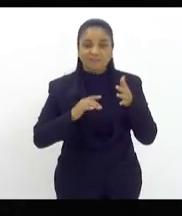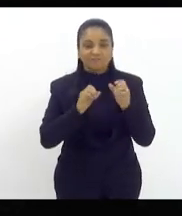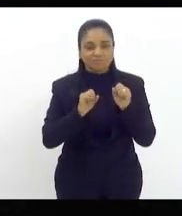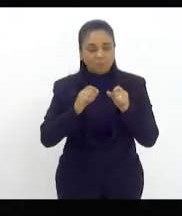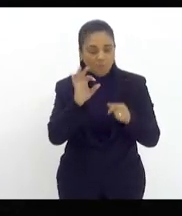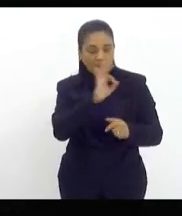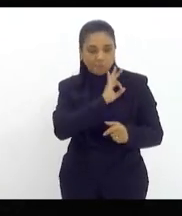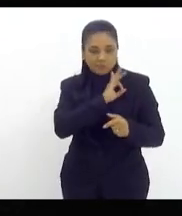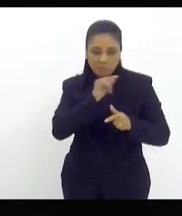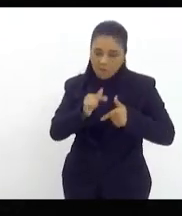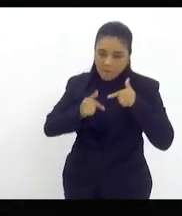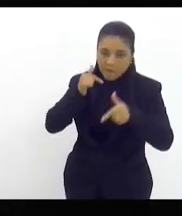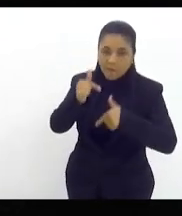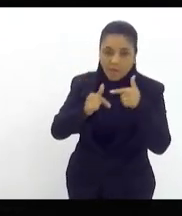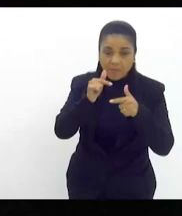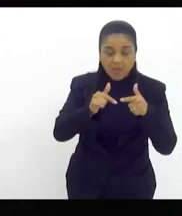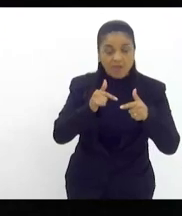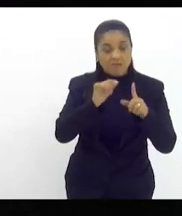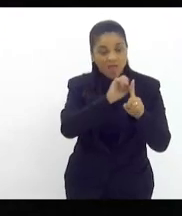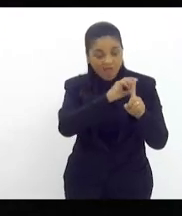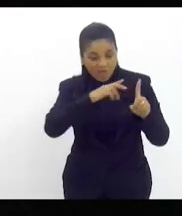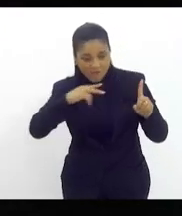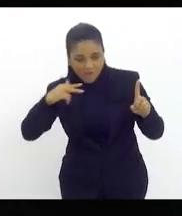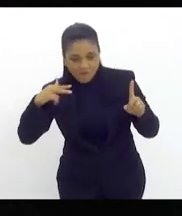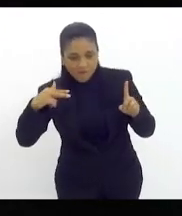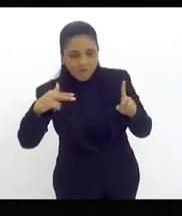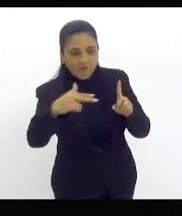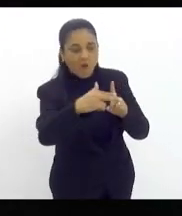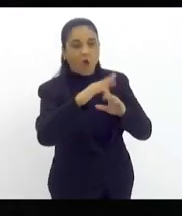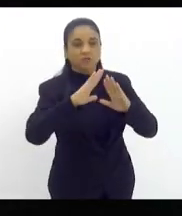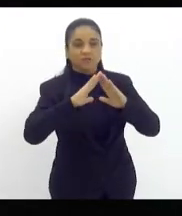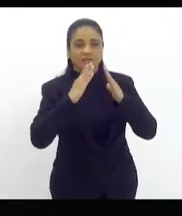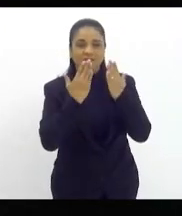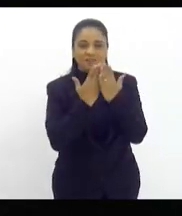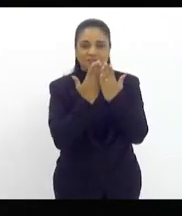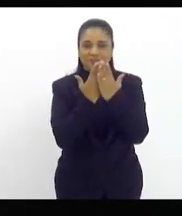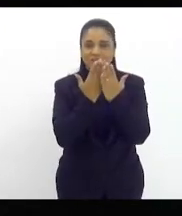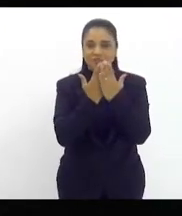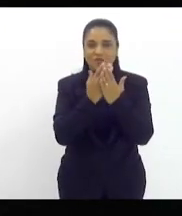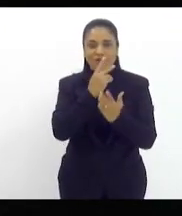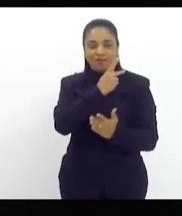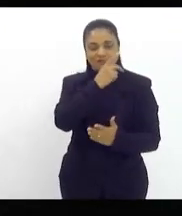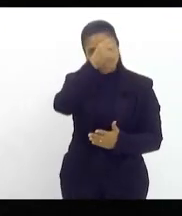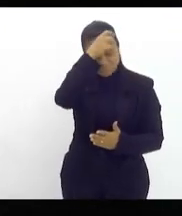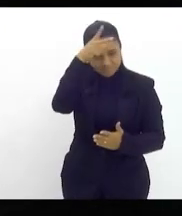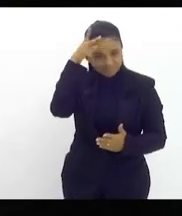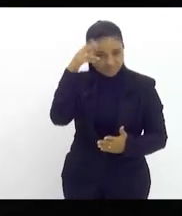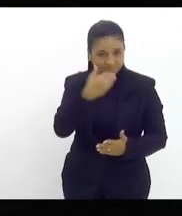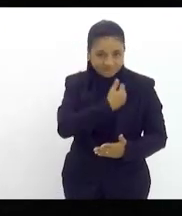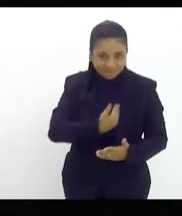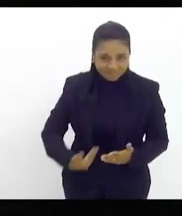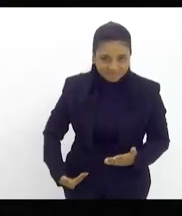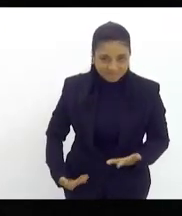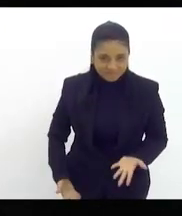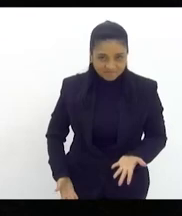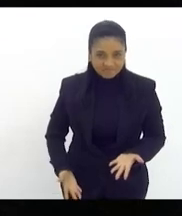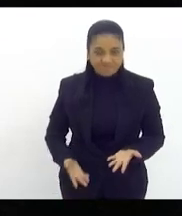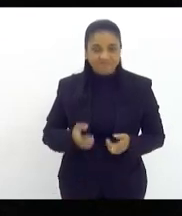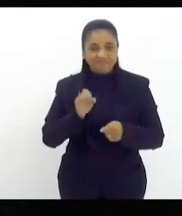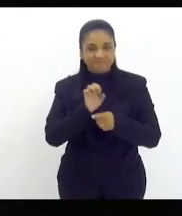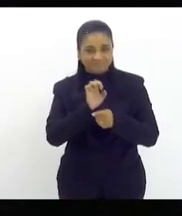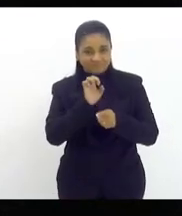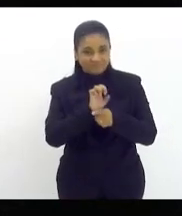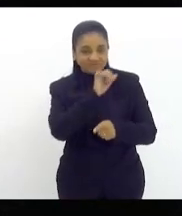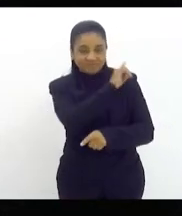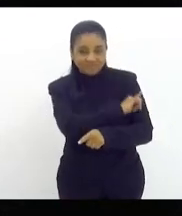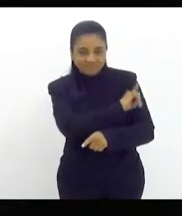nas imediações das unidades da rede pública de ensino